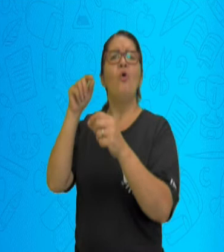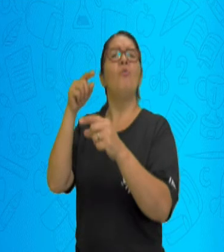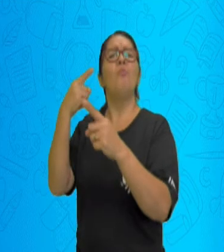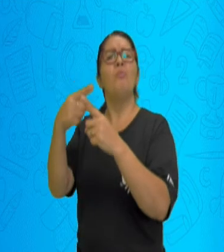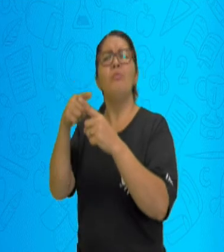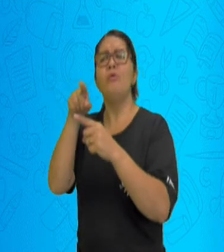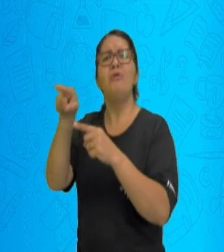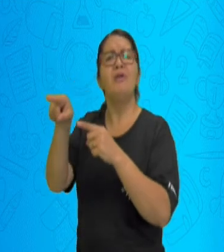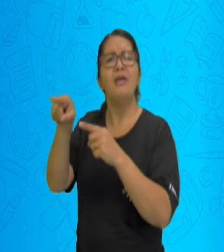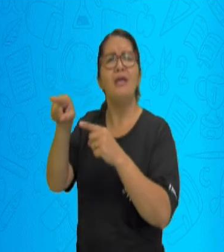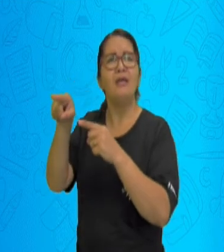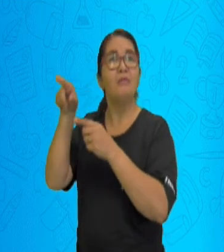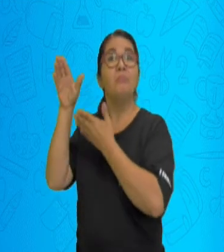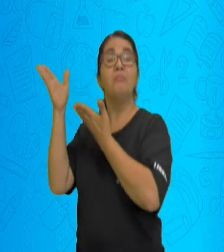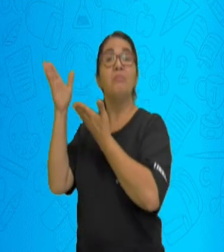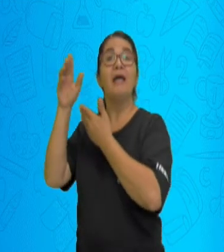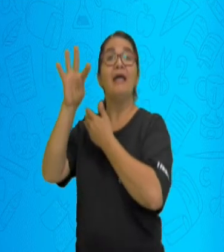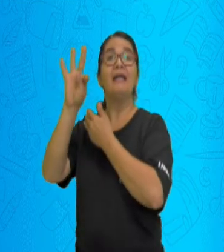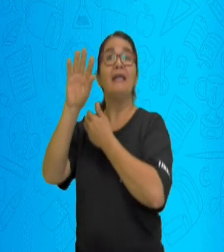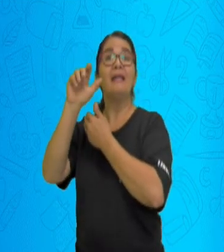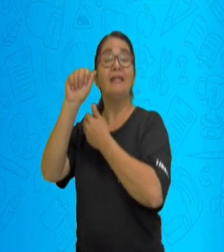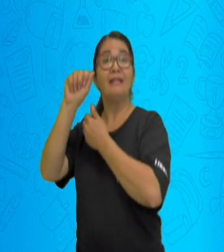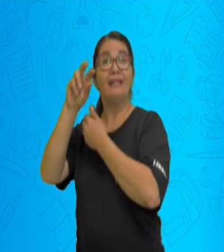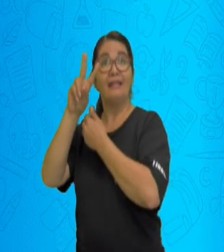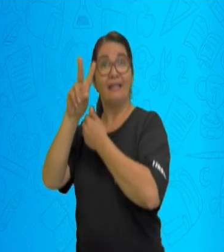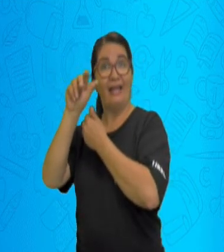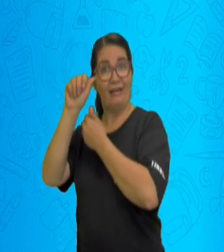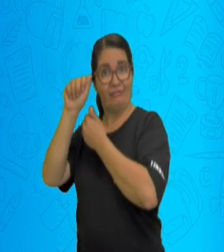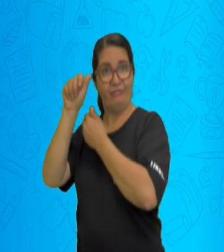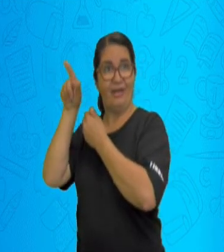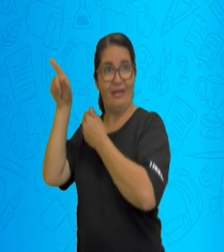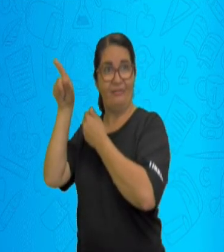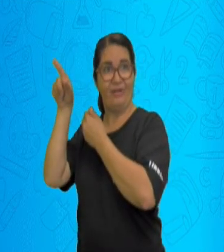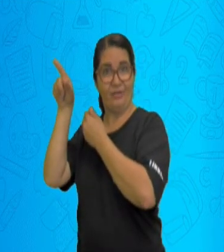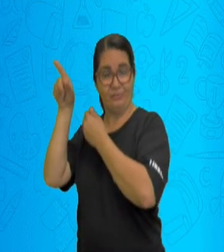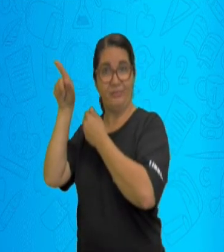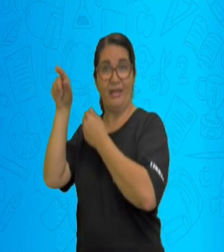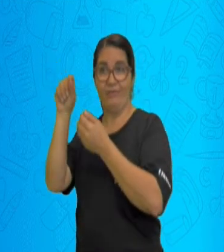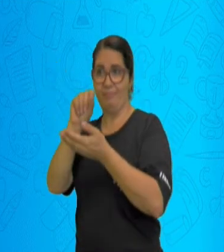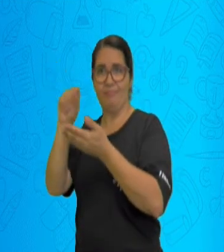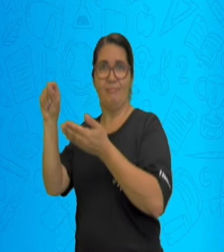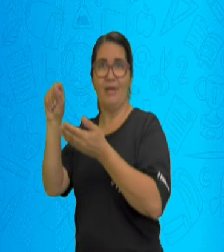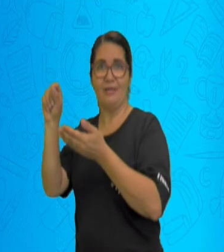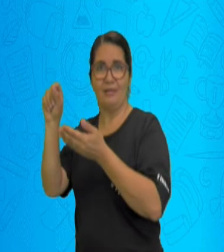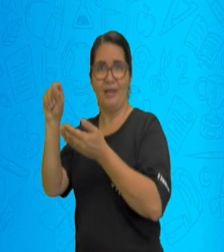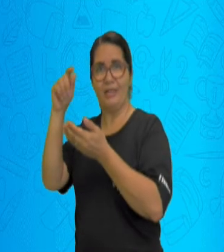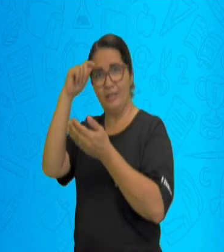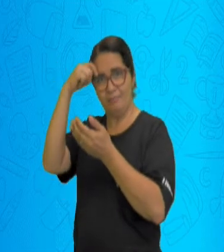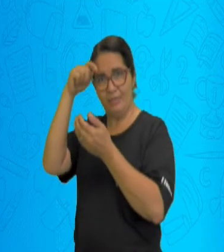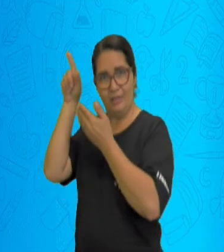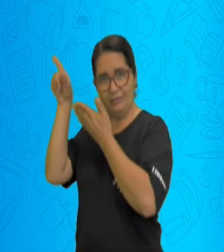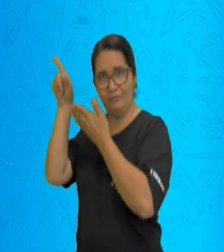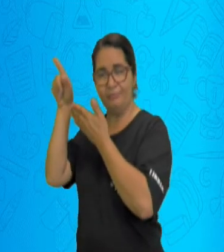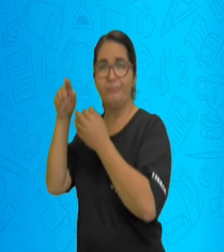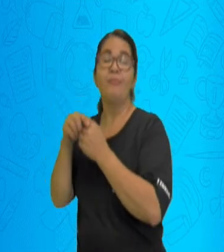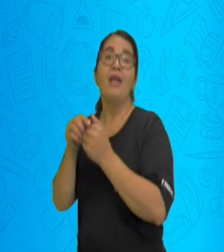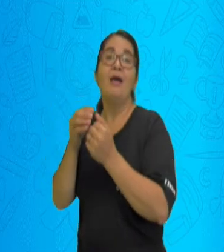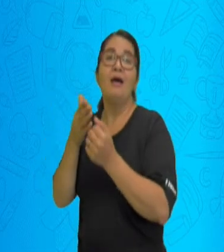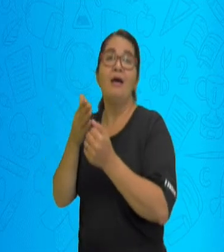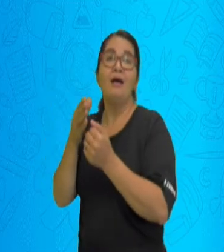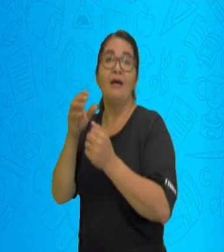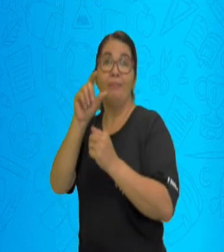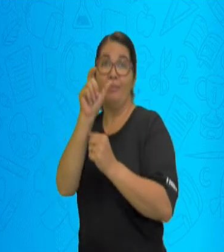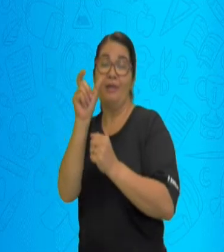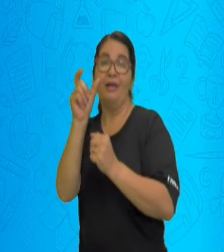cozinha. A famosa receita da família. Boa pra caramba! Boa